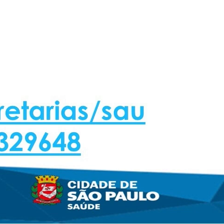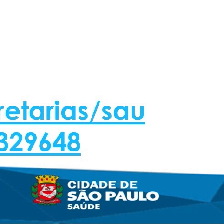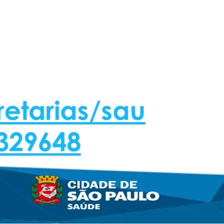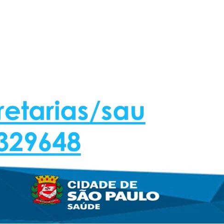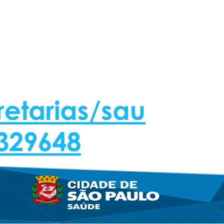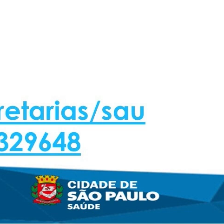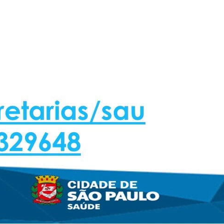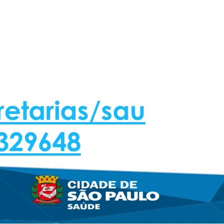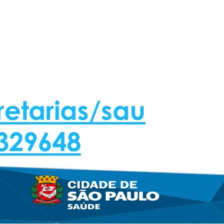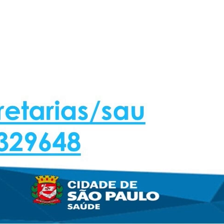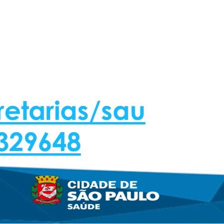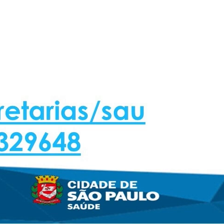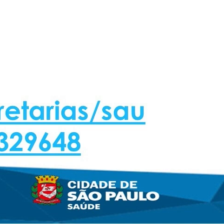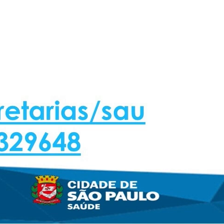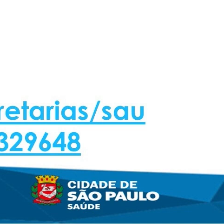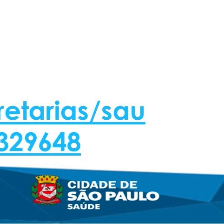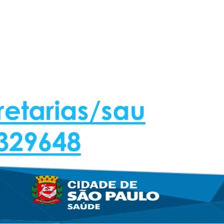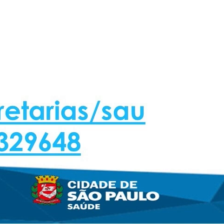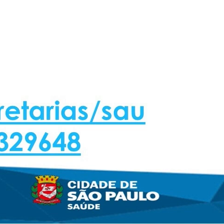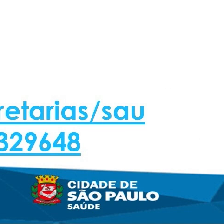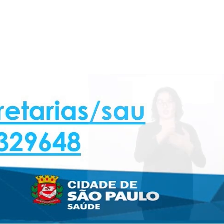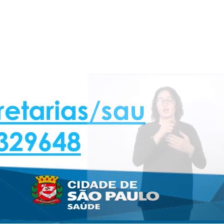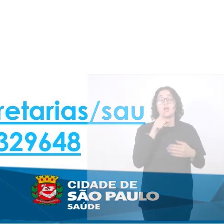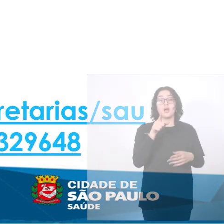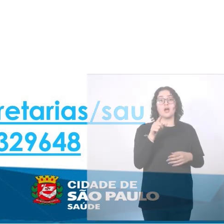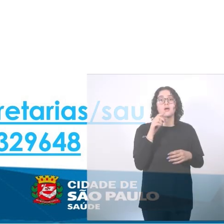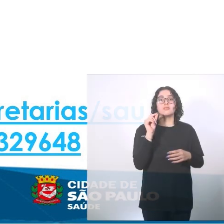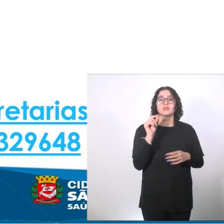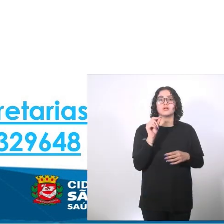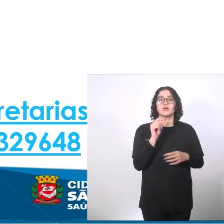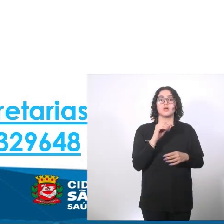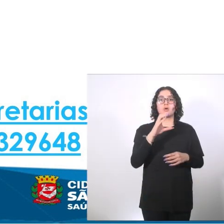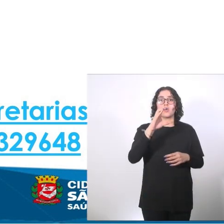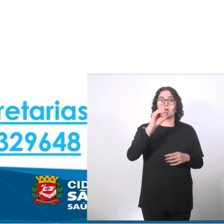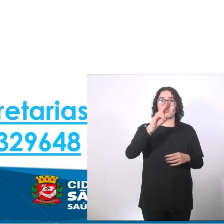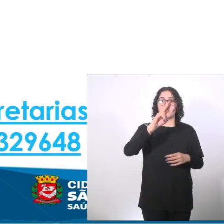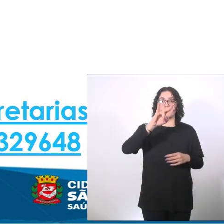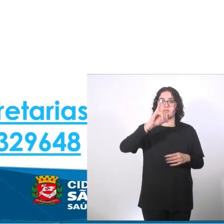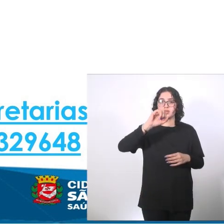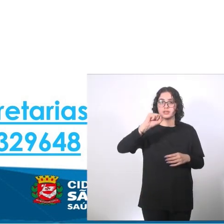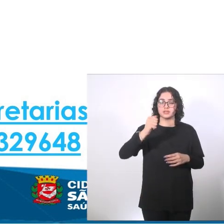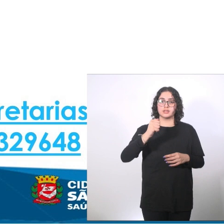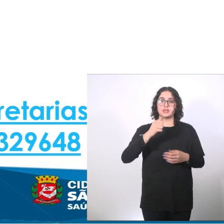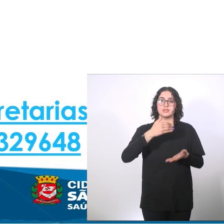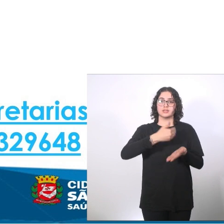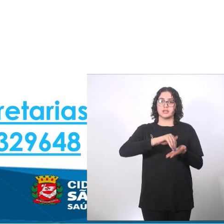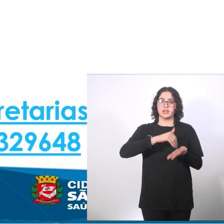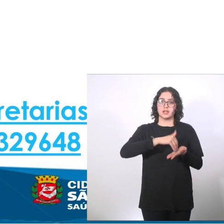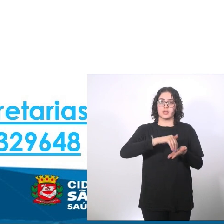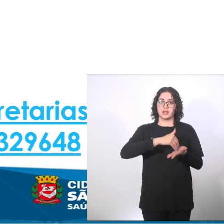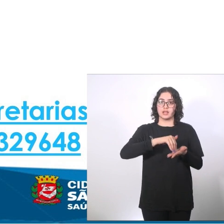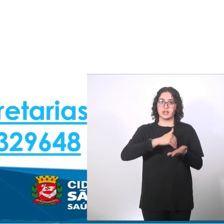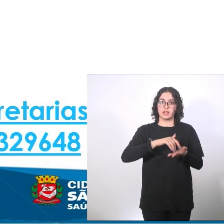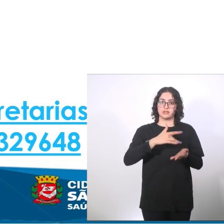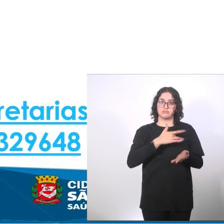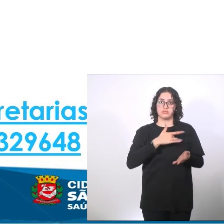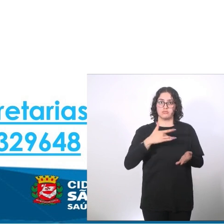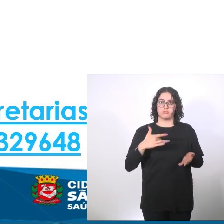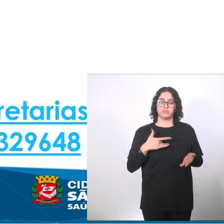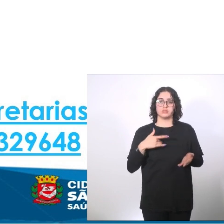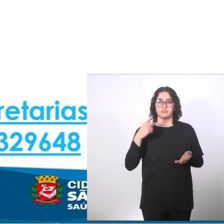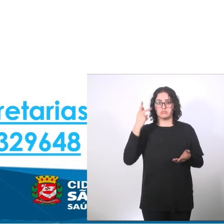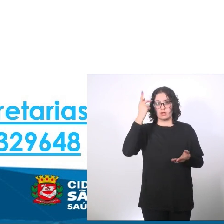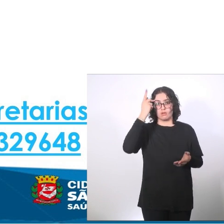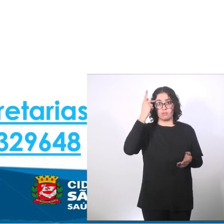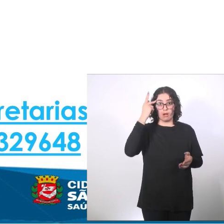de vocês, de assistência, é só jogar Covisa, Secretaria Municipal de Saúde de São Paulo, no Google,